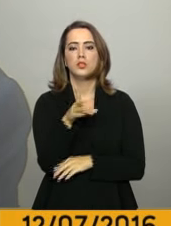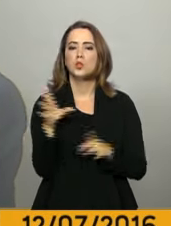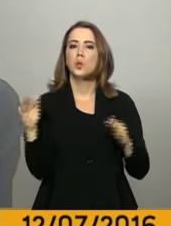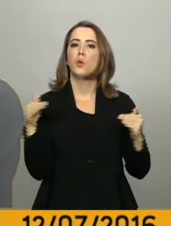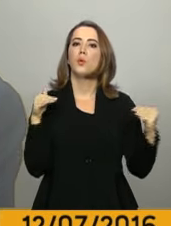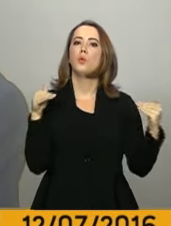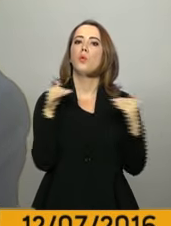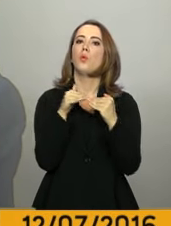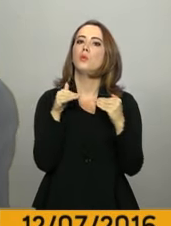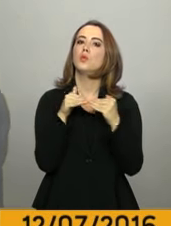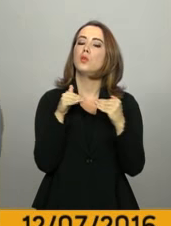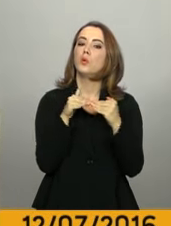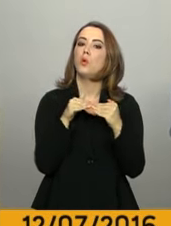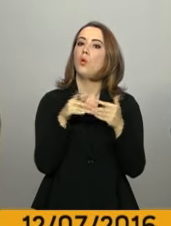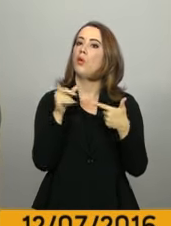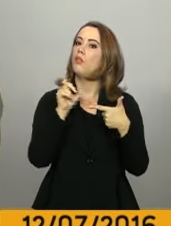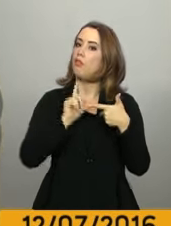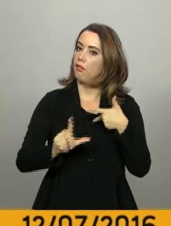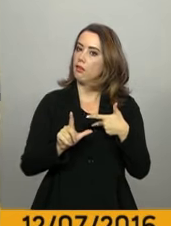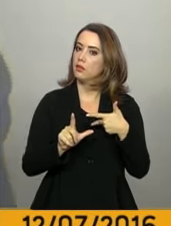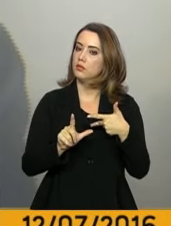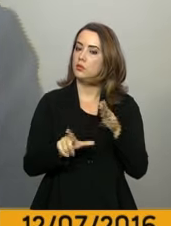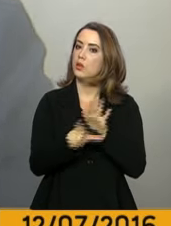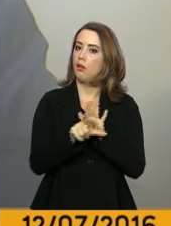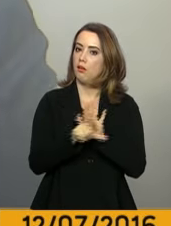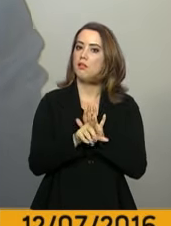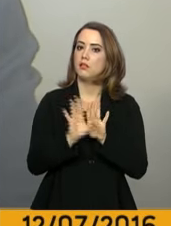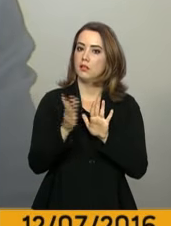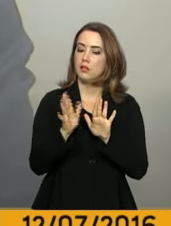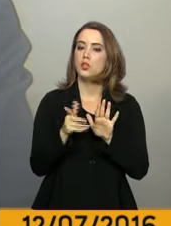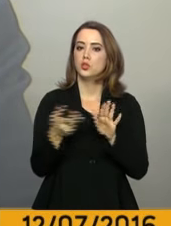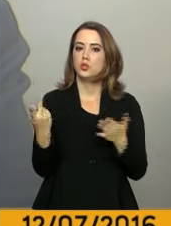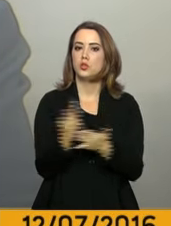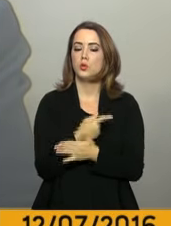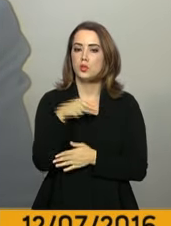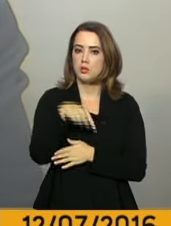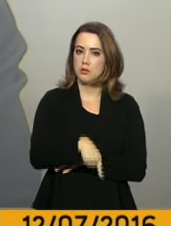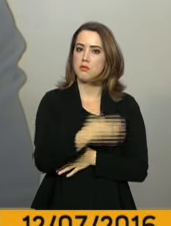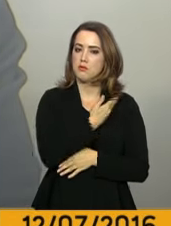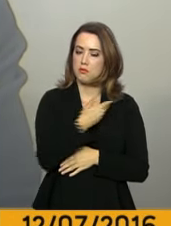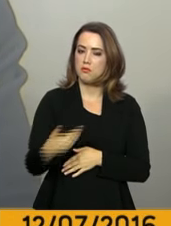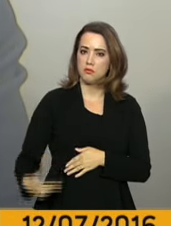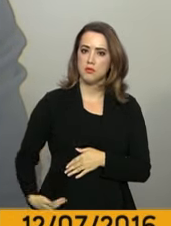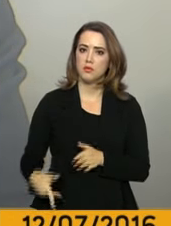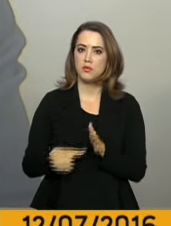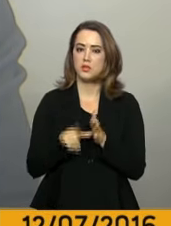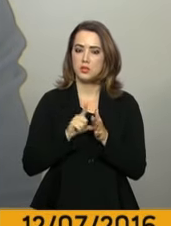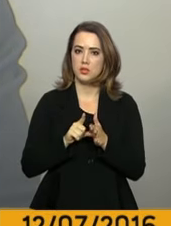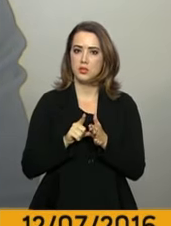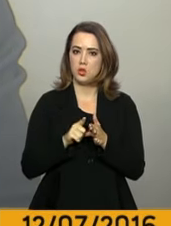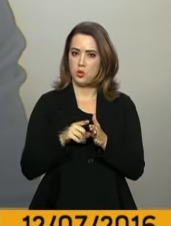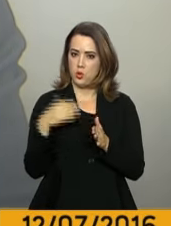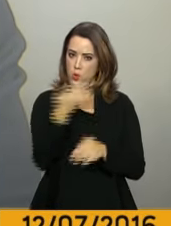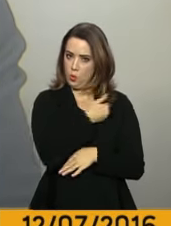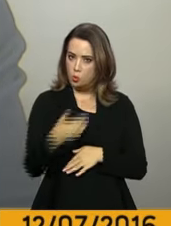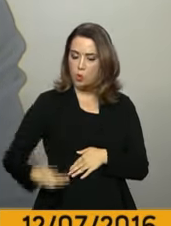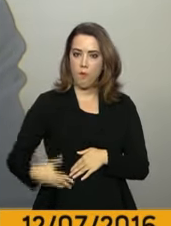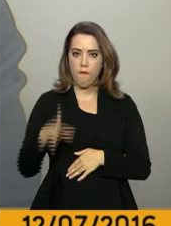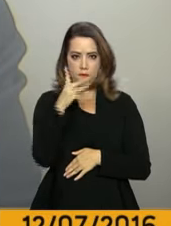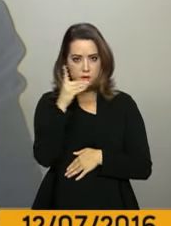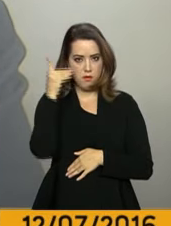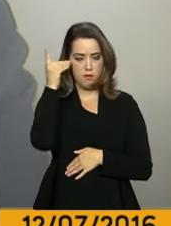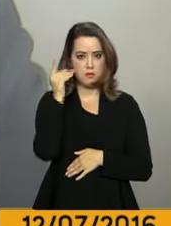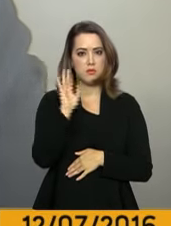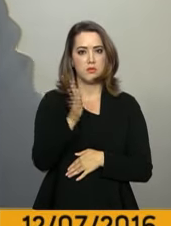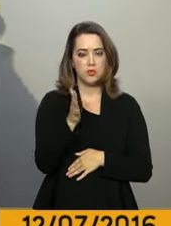sobre o legislado é uma coisa que já foi feita nesse governo sou obrigado a reconhecer quando o governo da senhora Presidente editou uma Medida